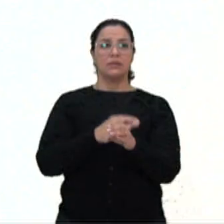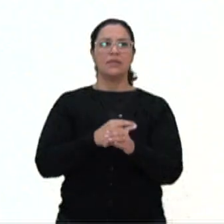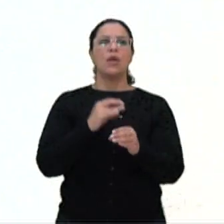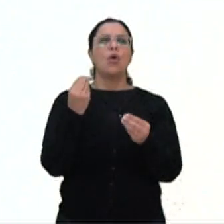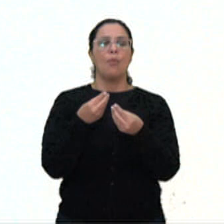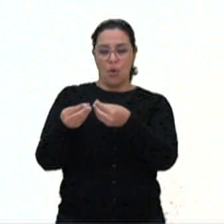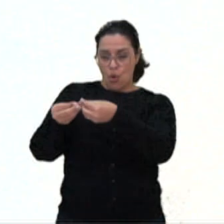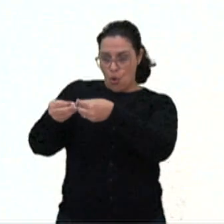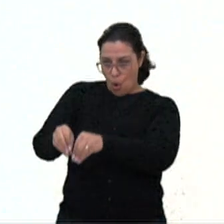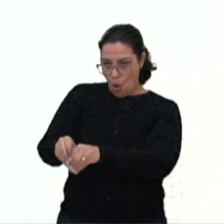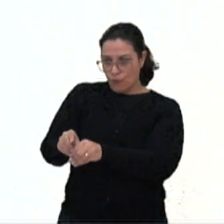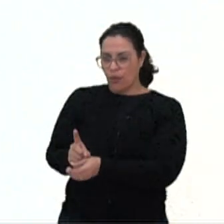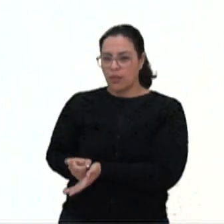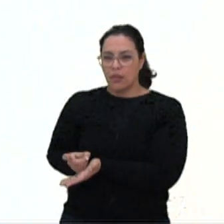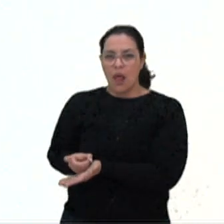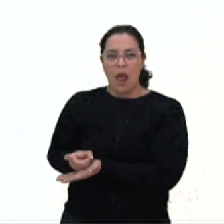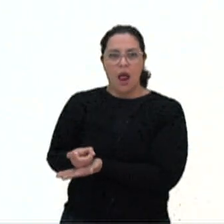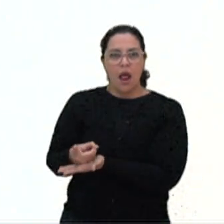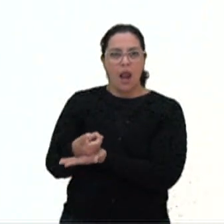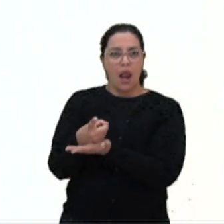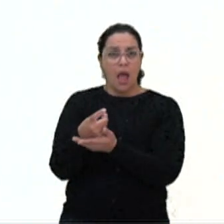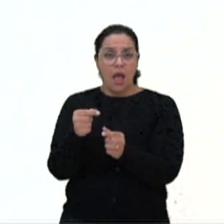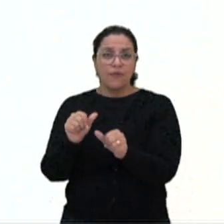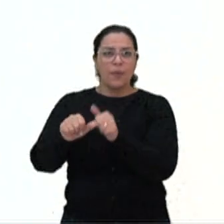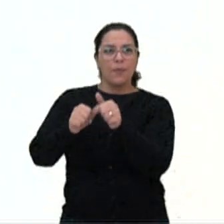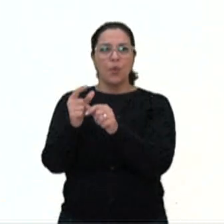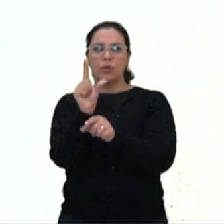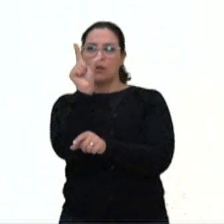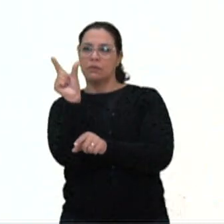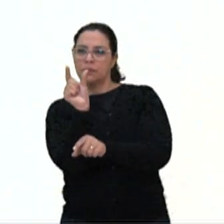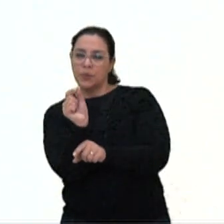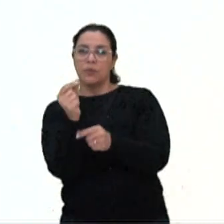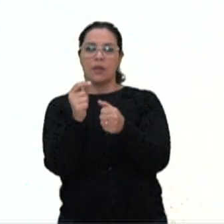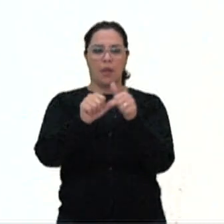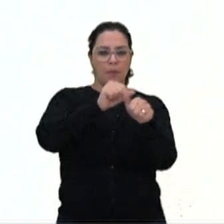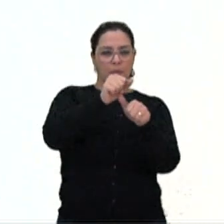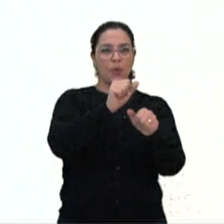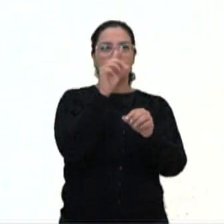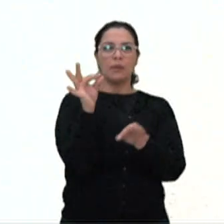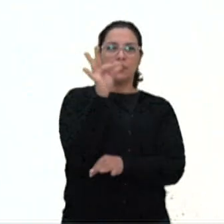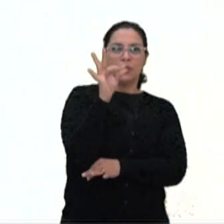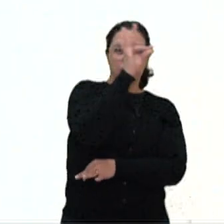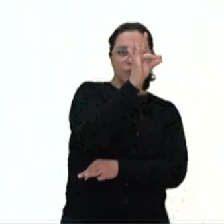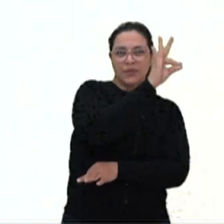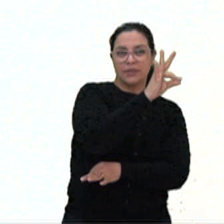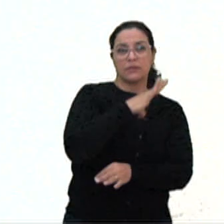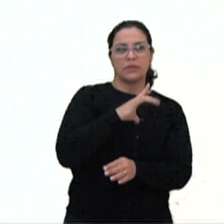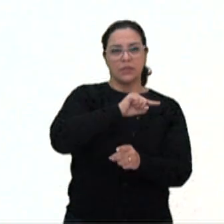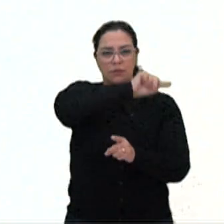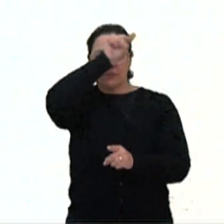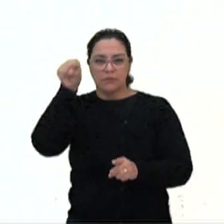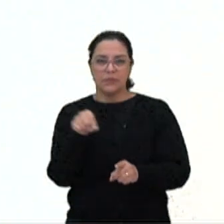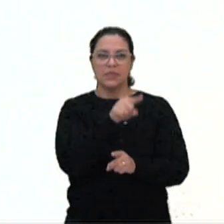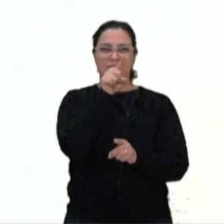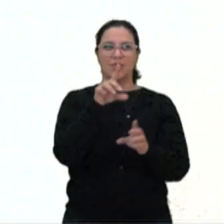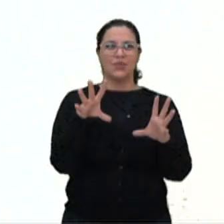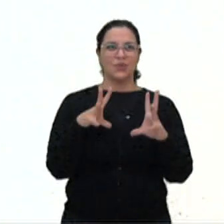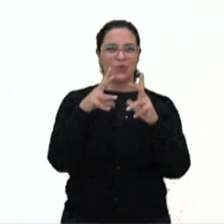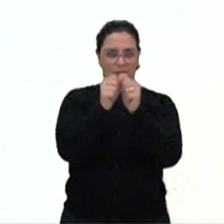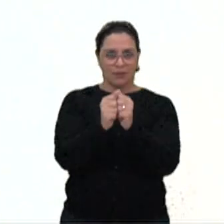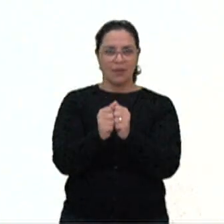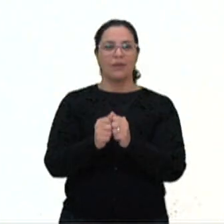do ovo nasce uma larva, que vai virar uma pupa e depois um mosquito. Então, tem uma metamorfose completa, se transforma um